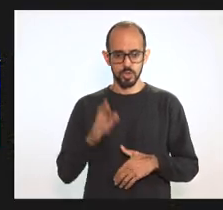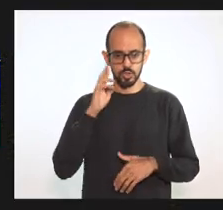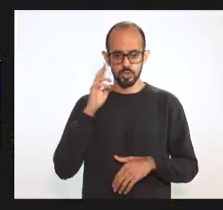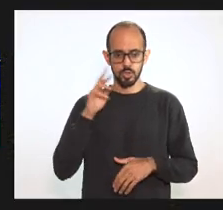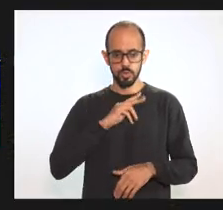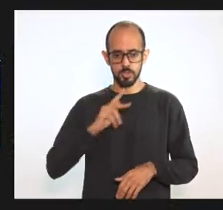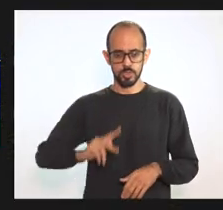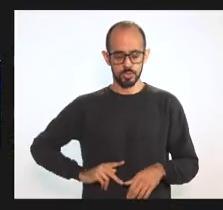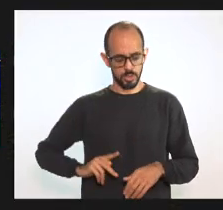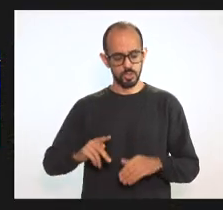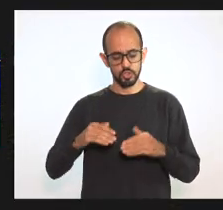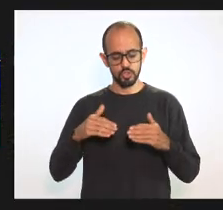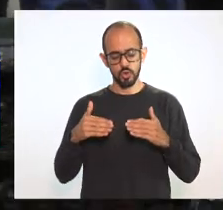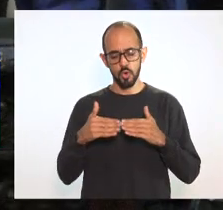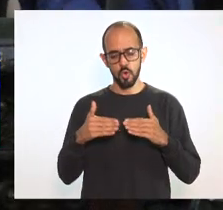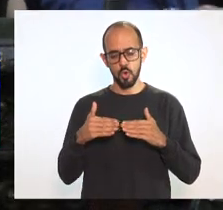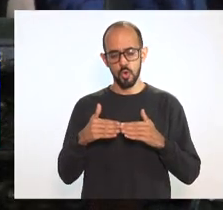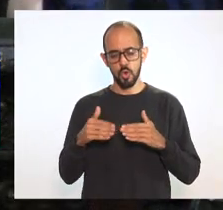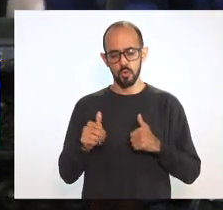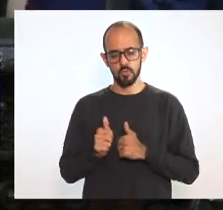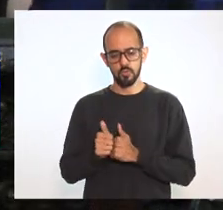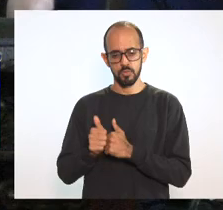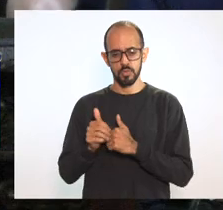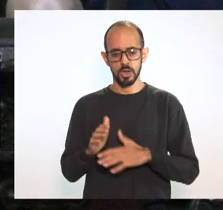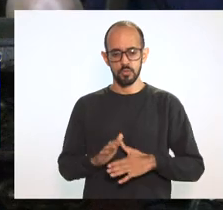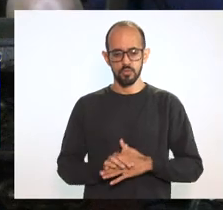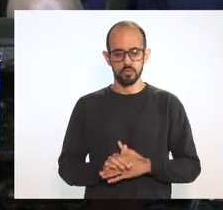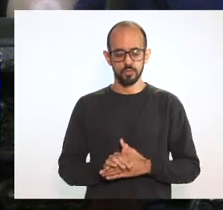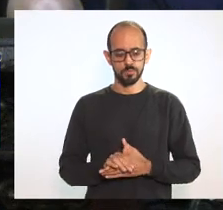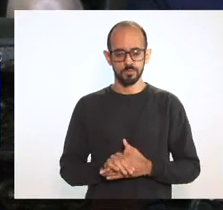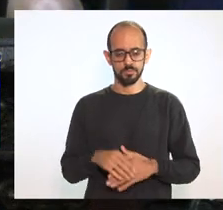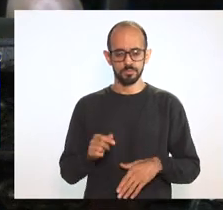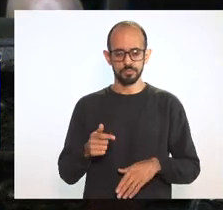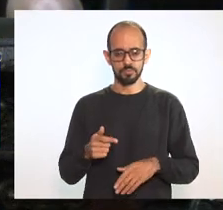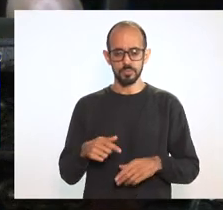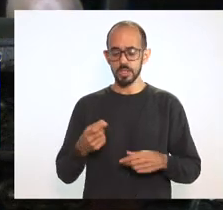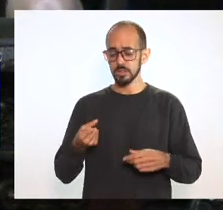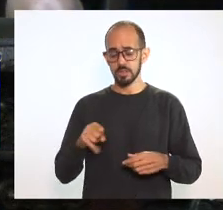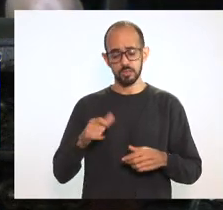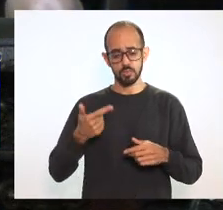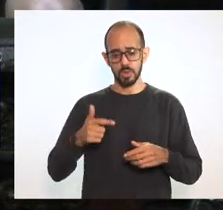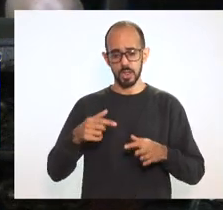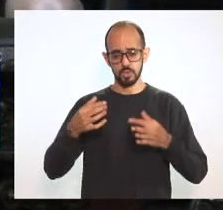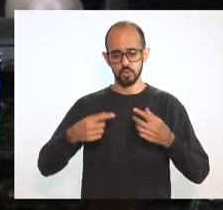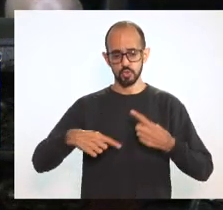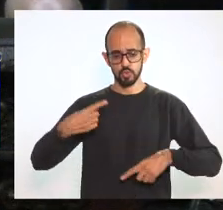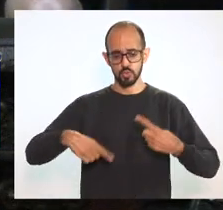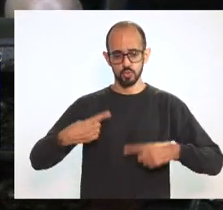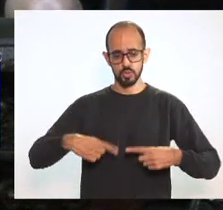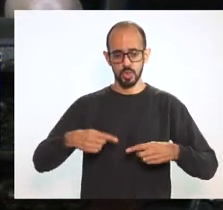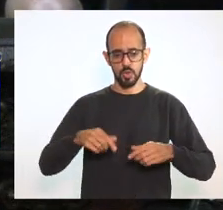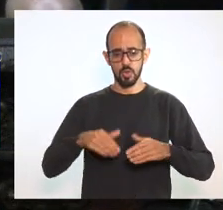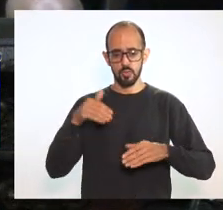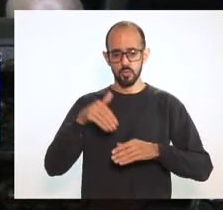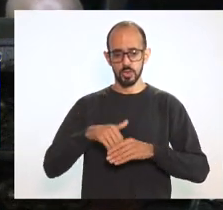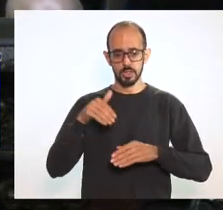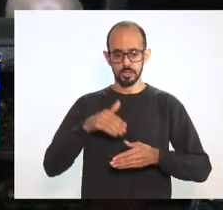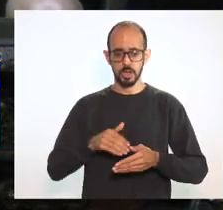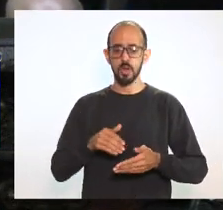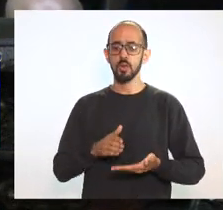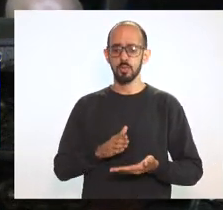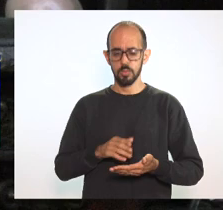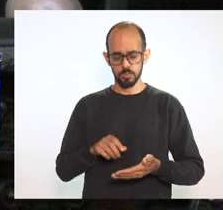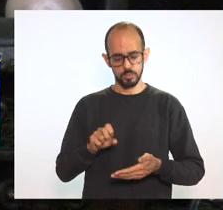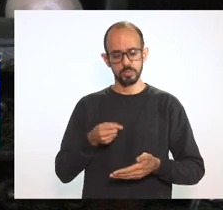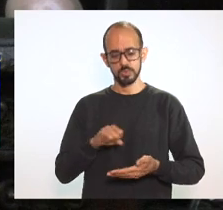parecer favorável. Parecer emitido em discussão. Não havendo quem queira discutir, encerra da discussão. Em votação, os senhores que aprovam permaneçam como